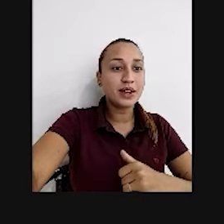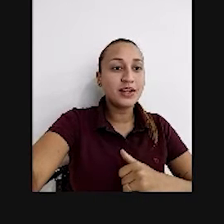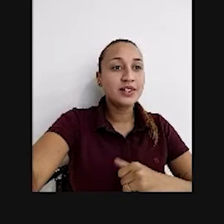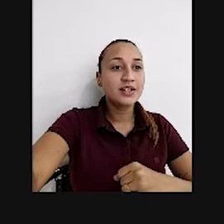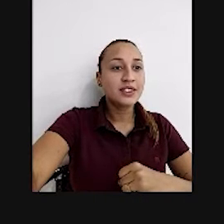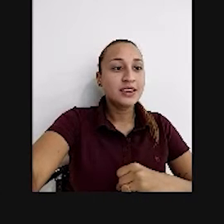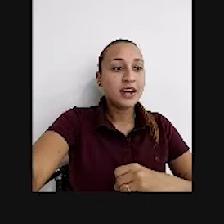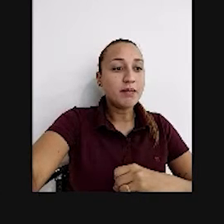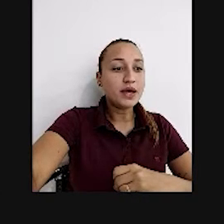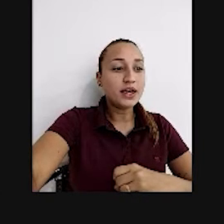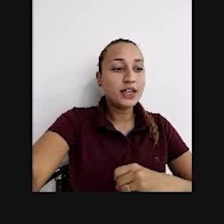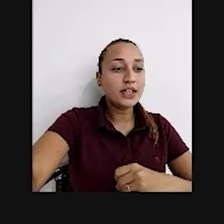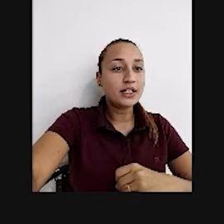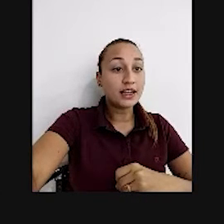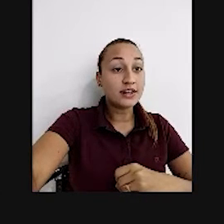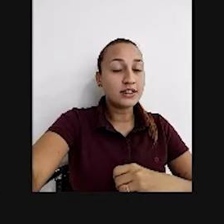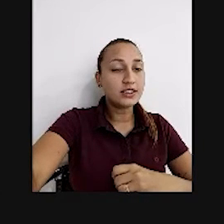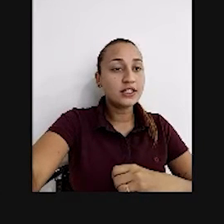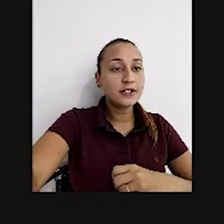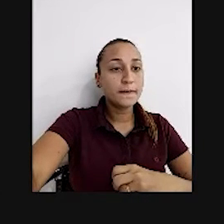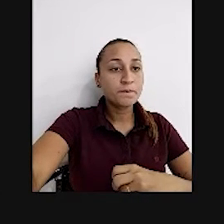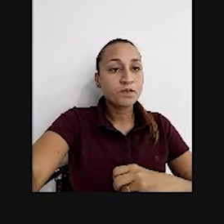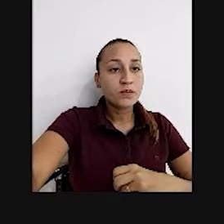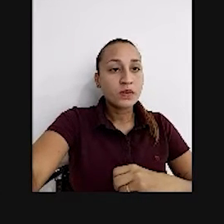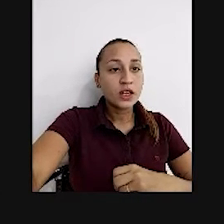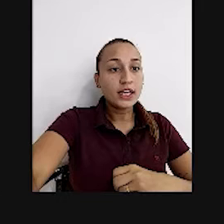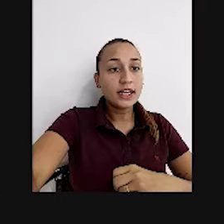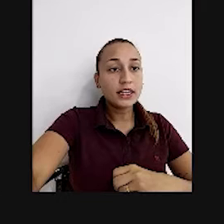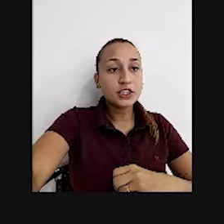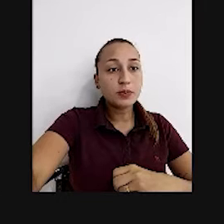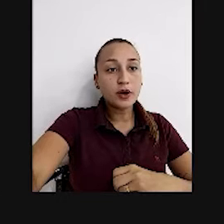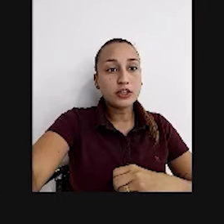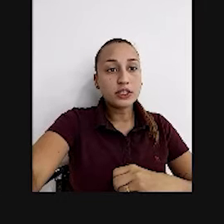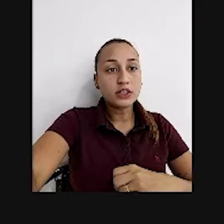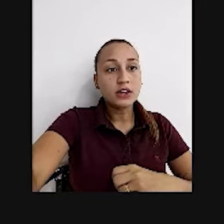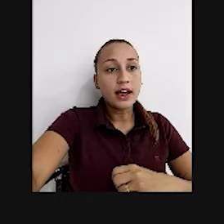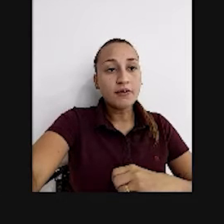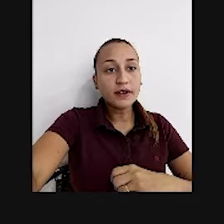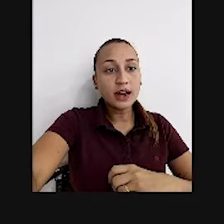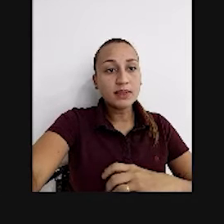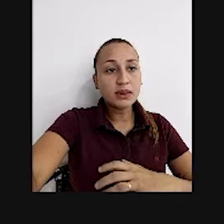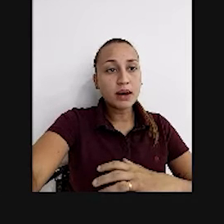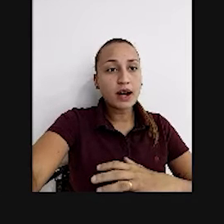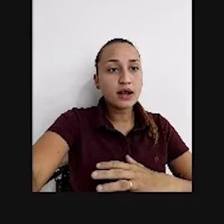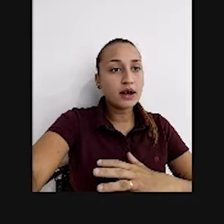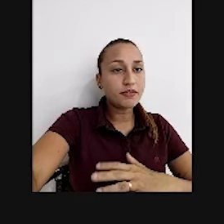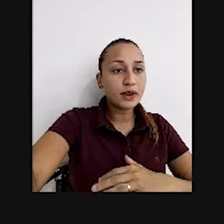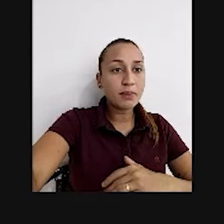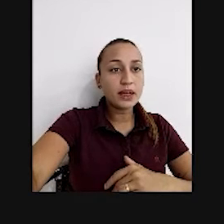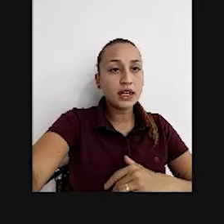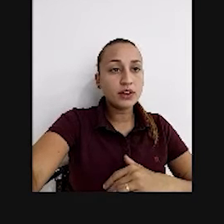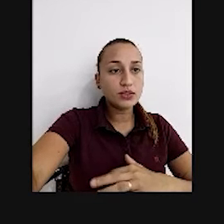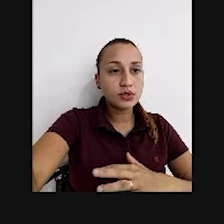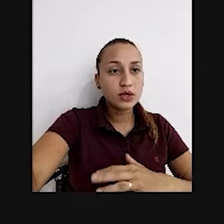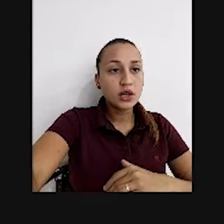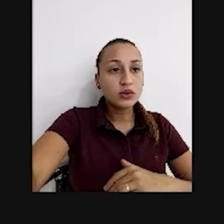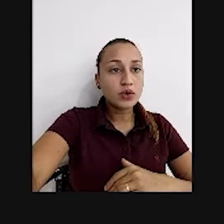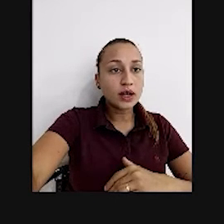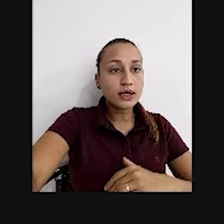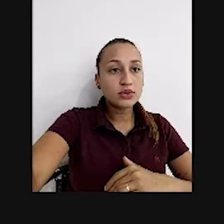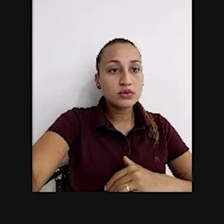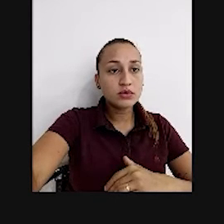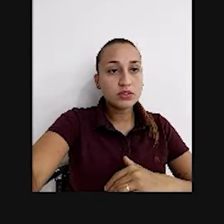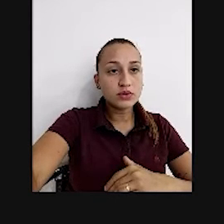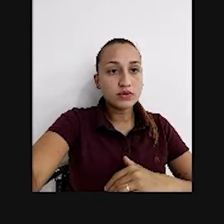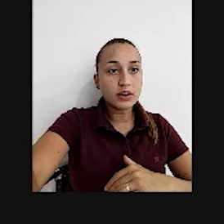mas é bem interessante. E aqui a gente pode refinar mais a malha, refinar menos.